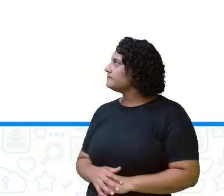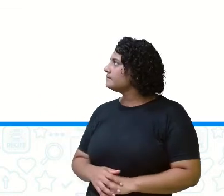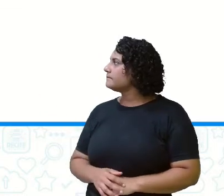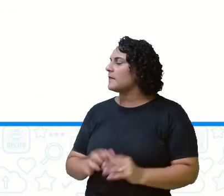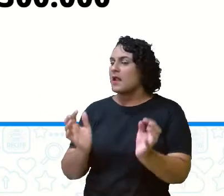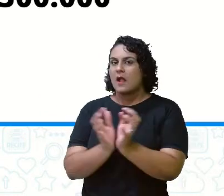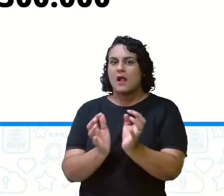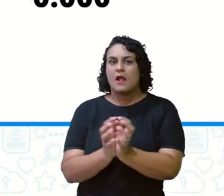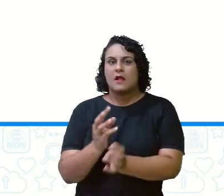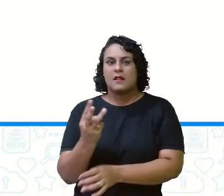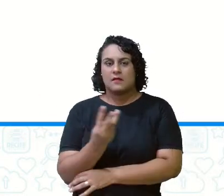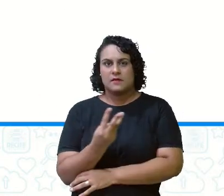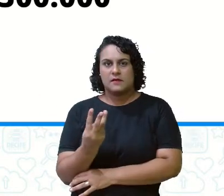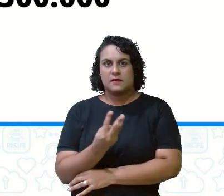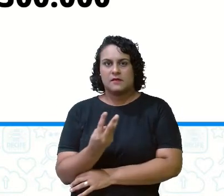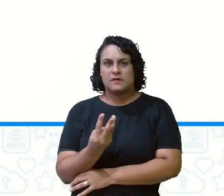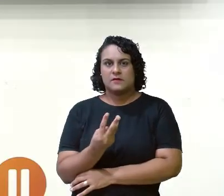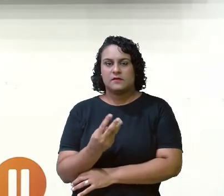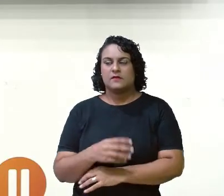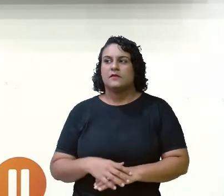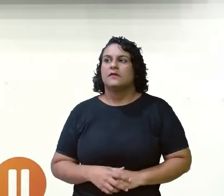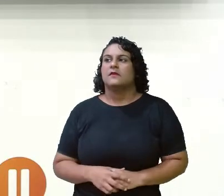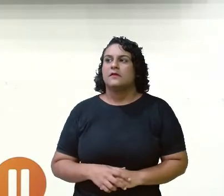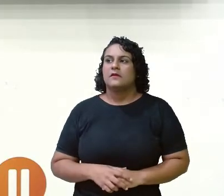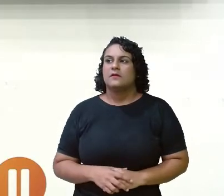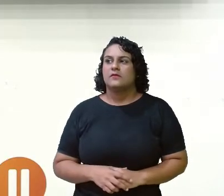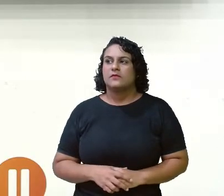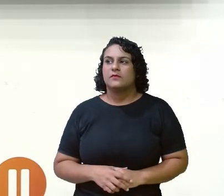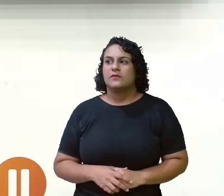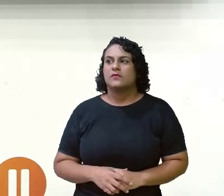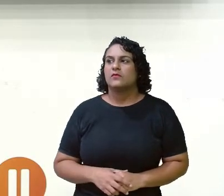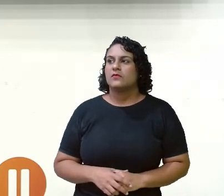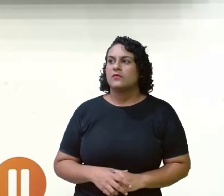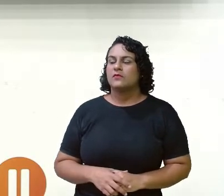classe. Deixa eu só ver se eu coloquei aqui.